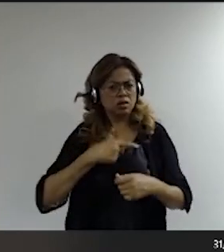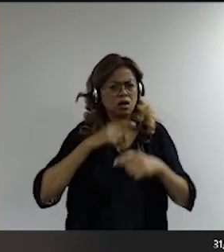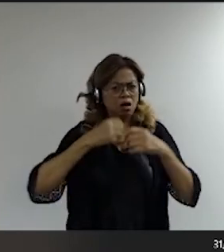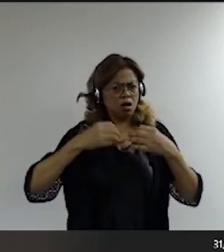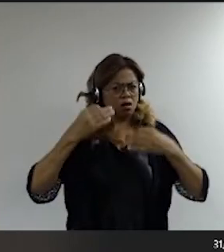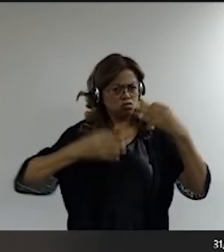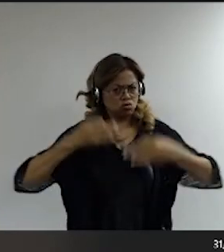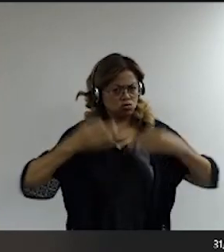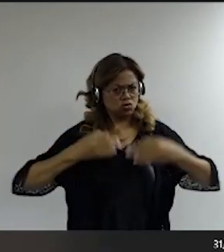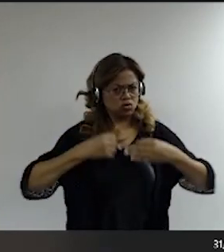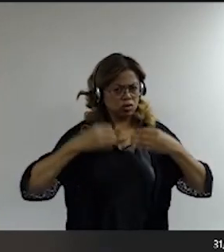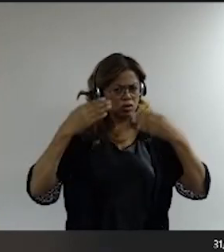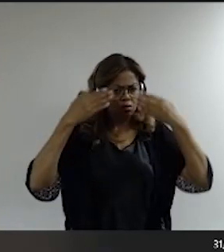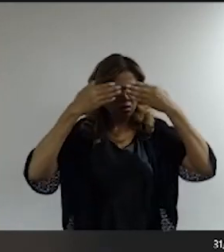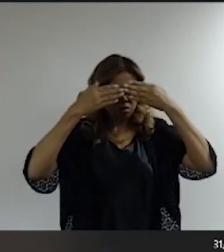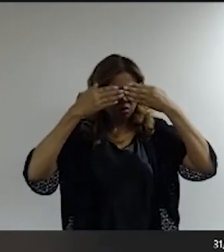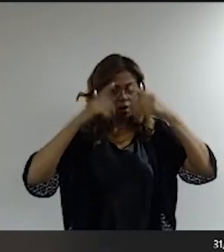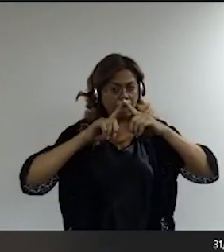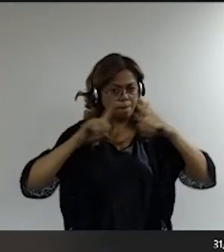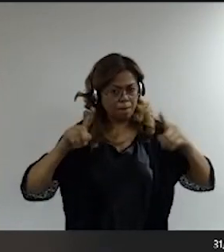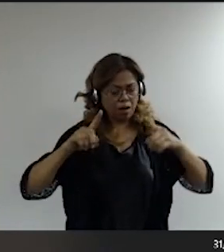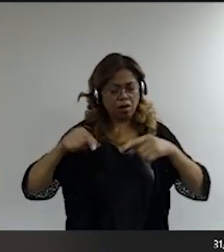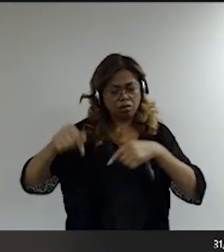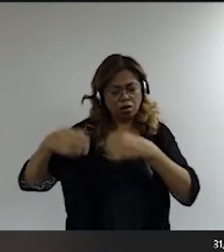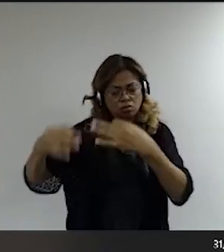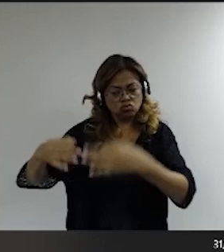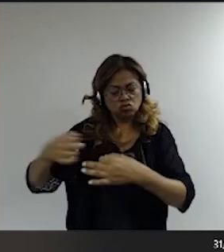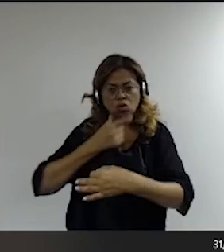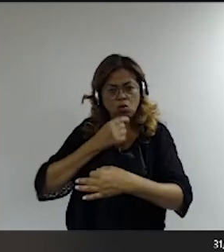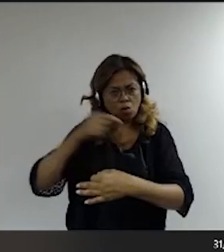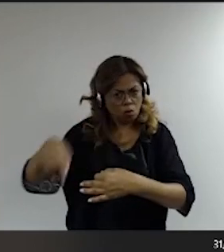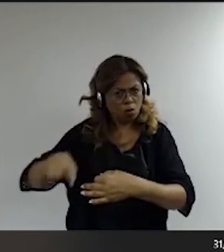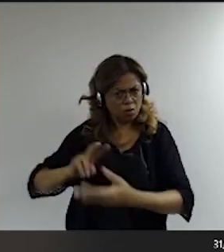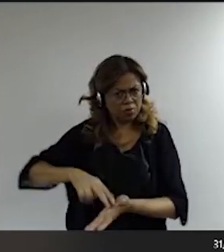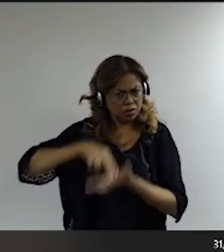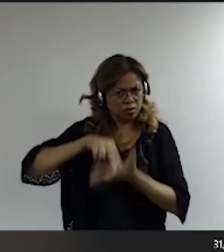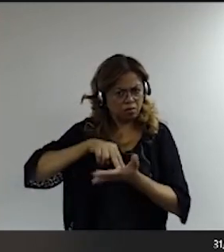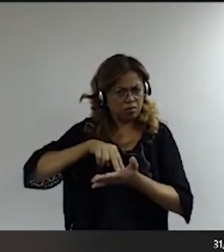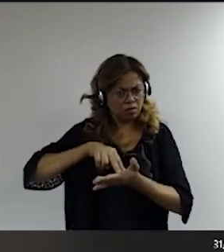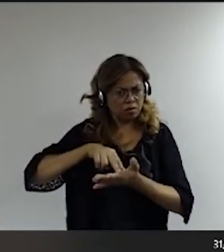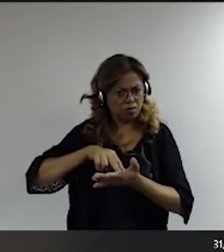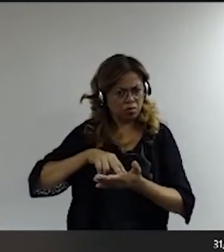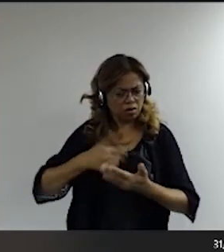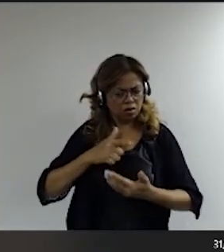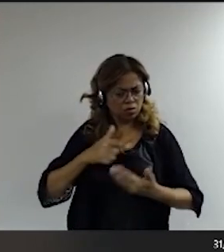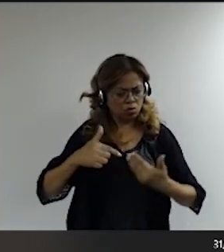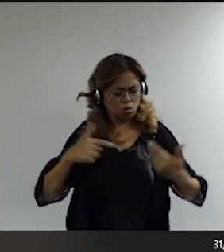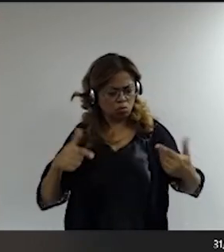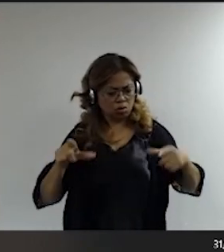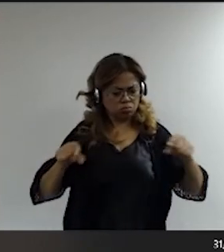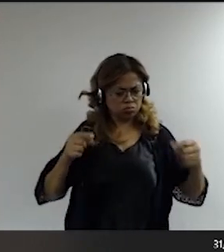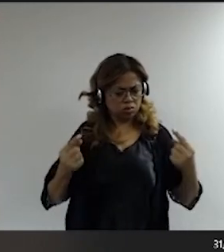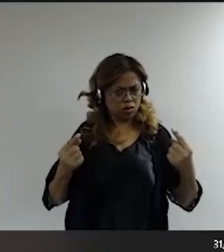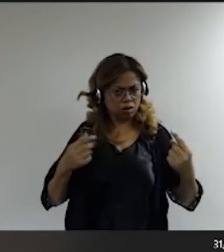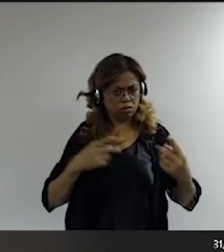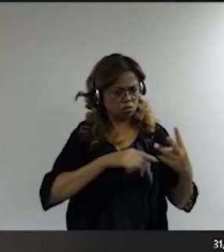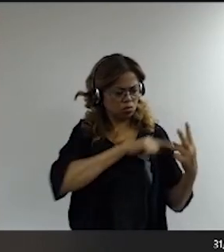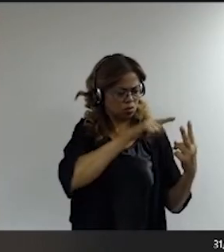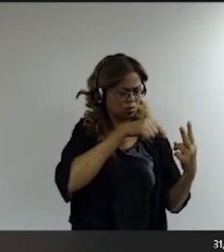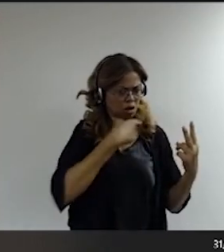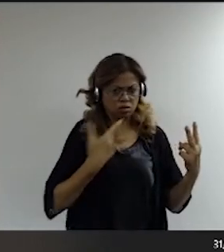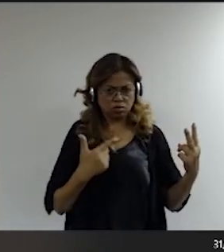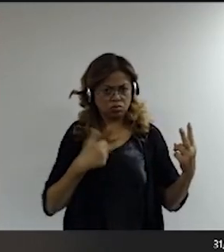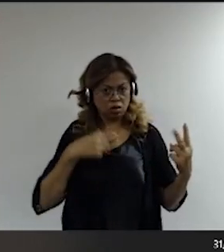firme. Mas o juiz tem que ser imparcial. E eu encerro dizendo aos colegas que as